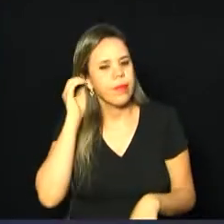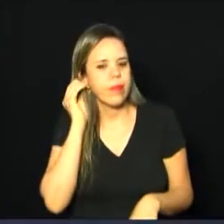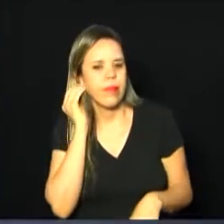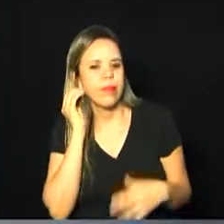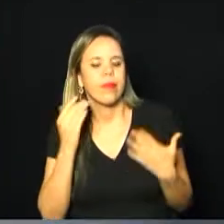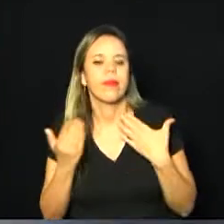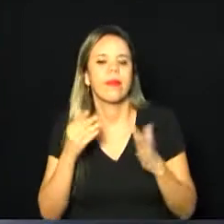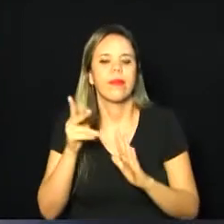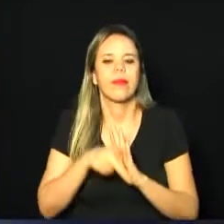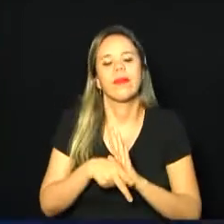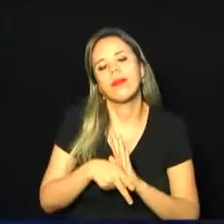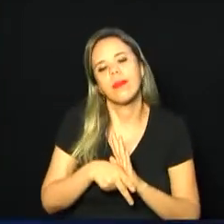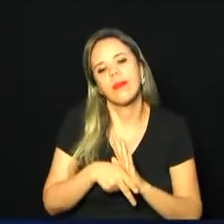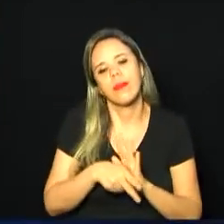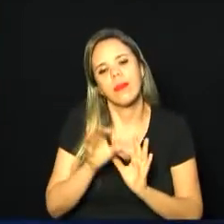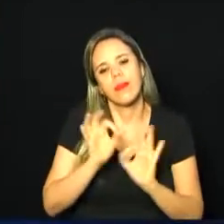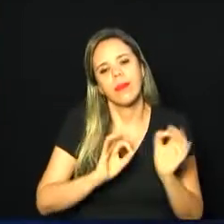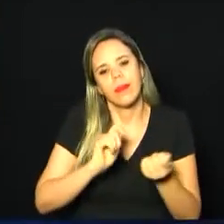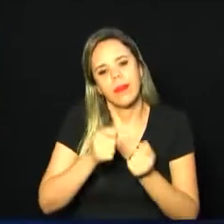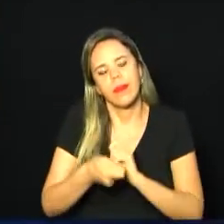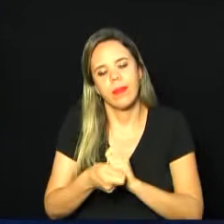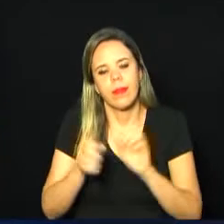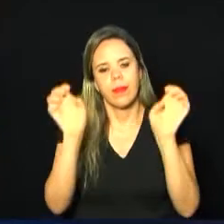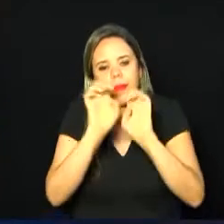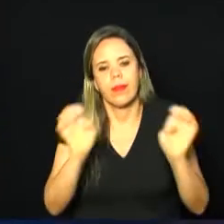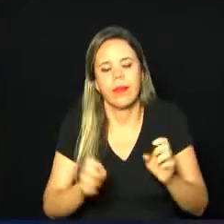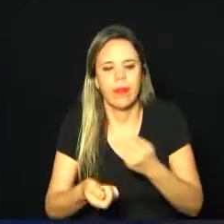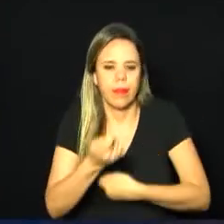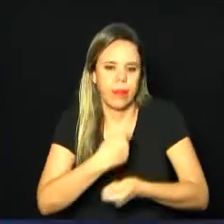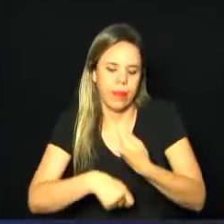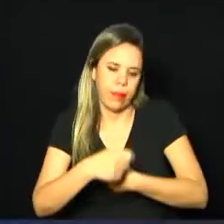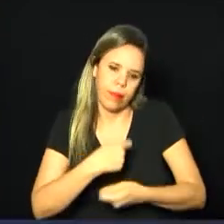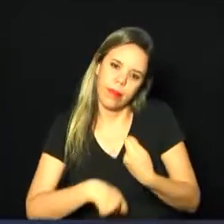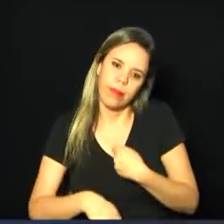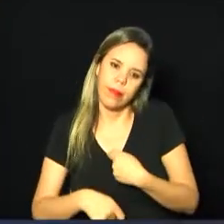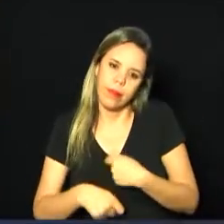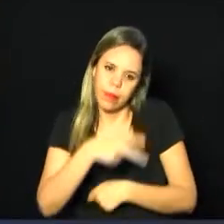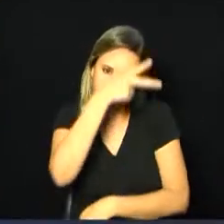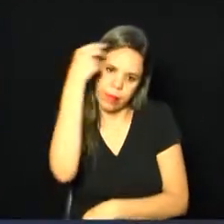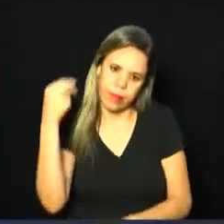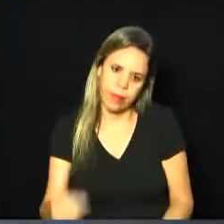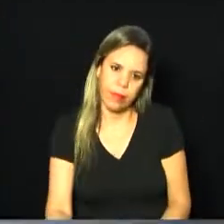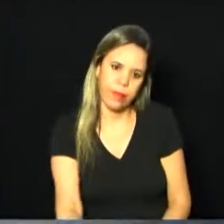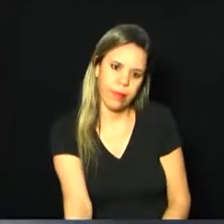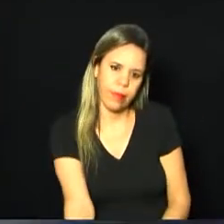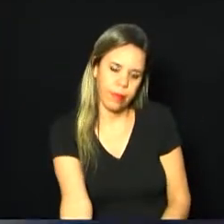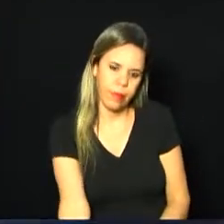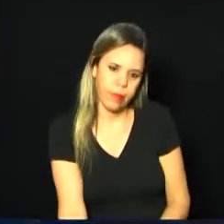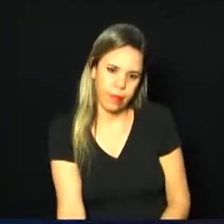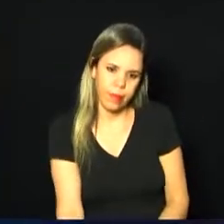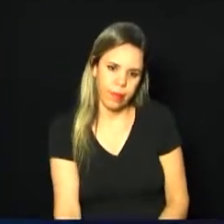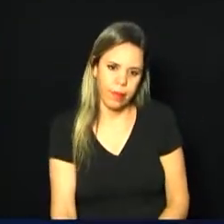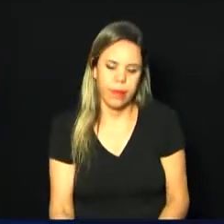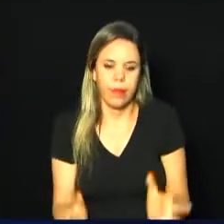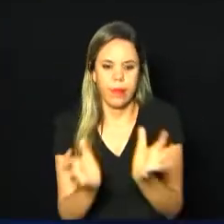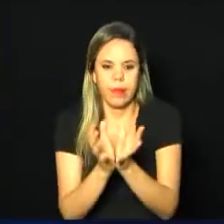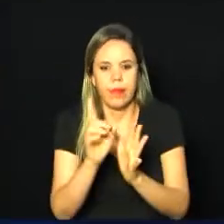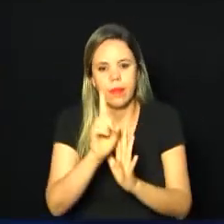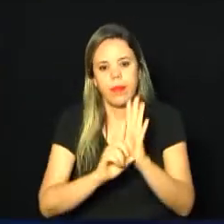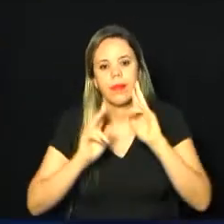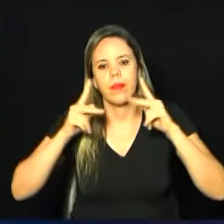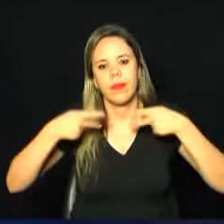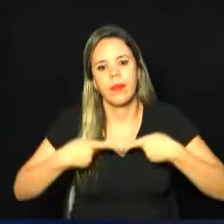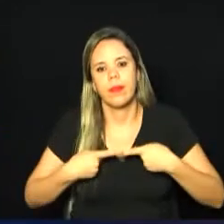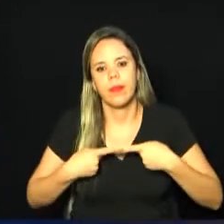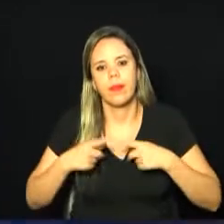para debater o projeto que reorganiza a estrutura administrativa da Prefeitura subcomissão de direitos